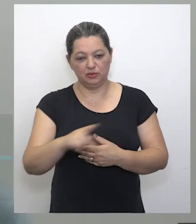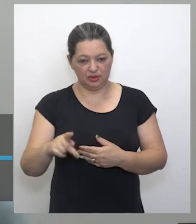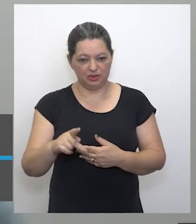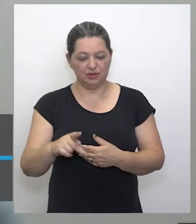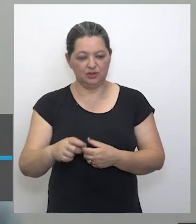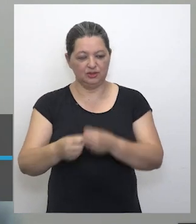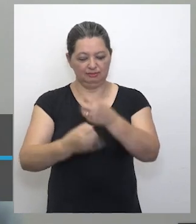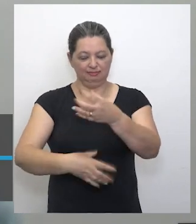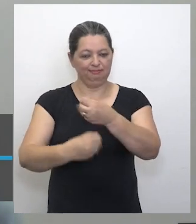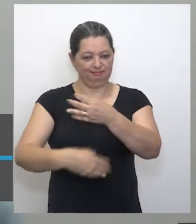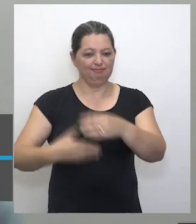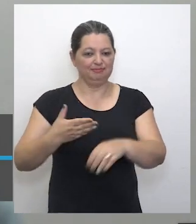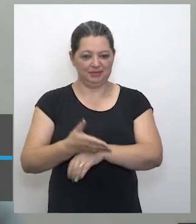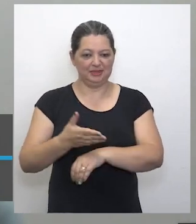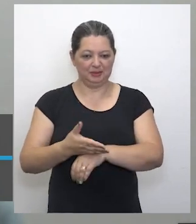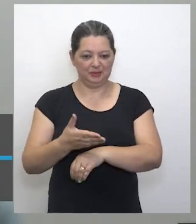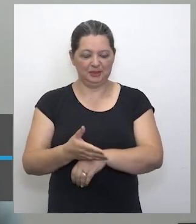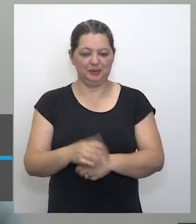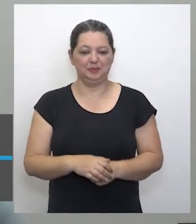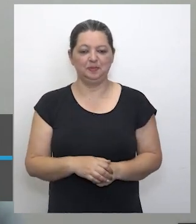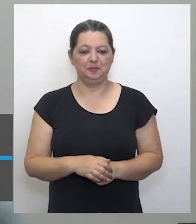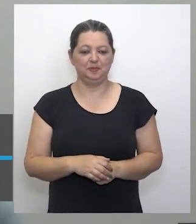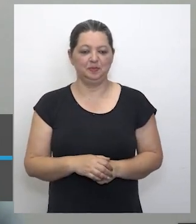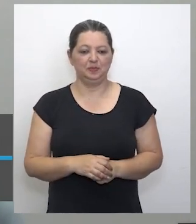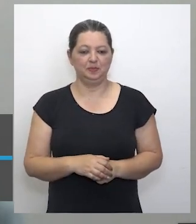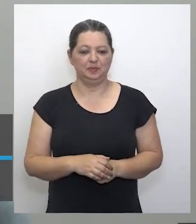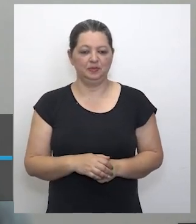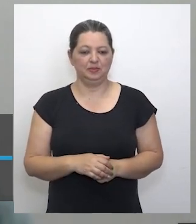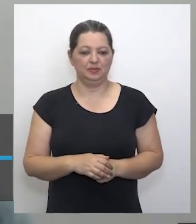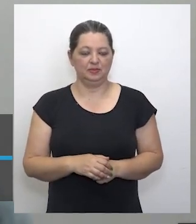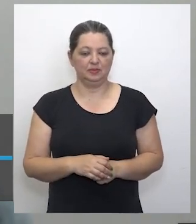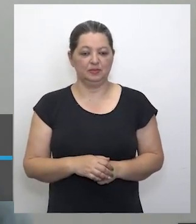no chat. Então, vamos lá, Rafa e Cleidmar.